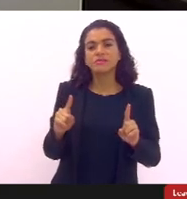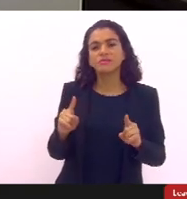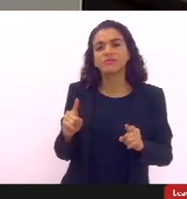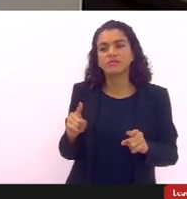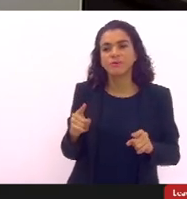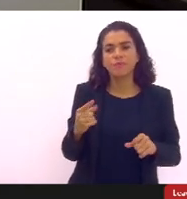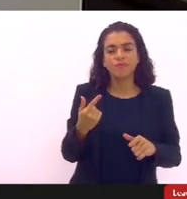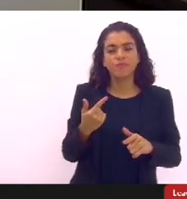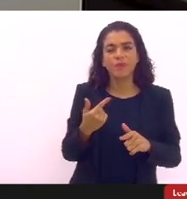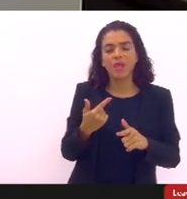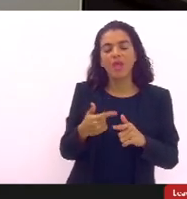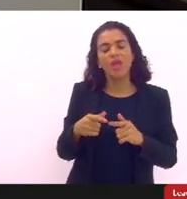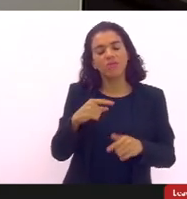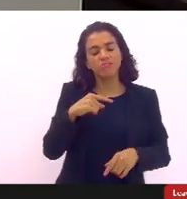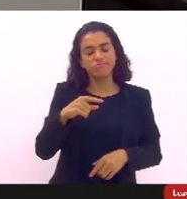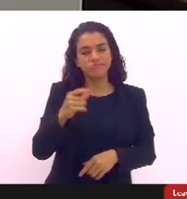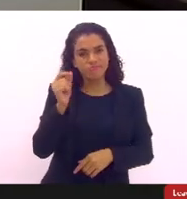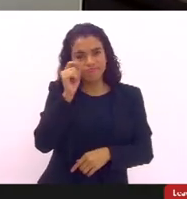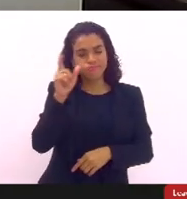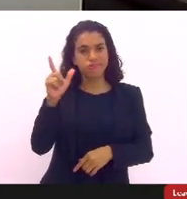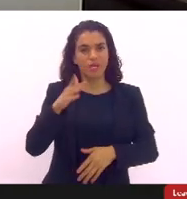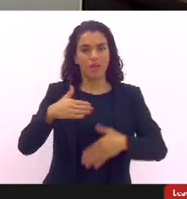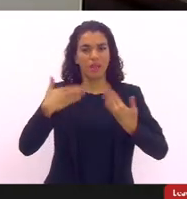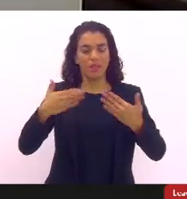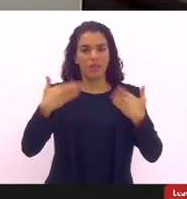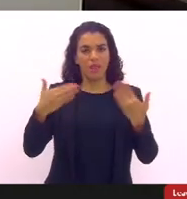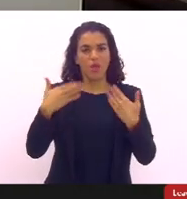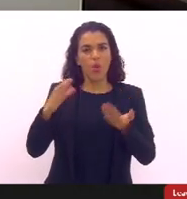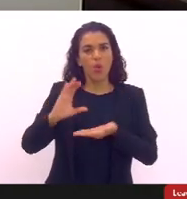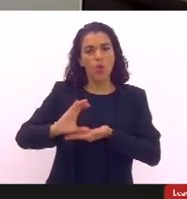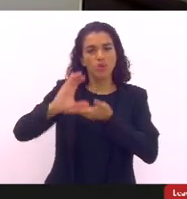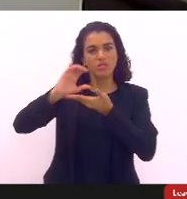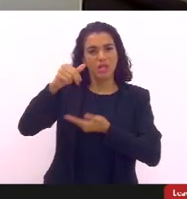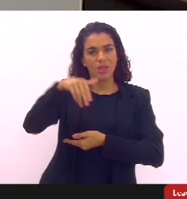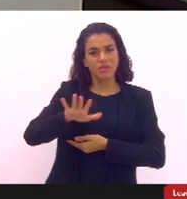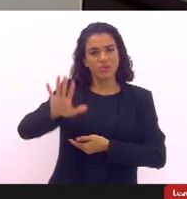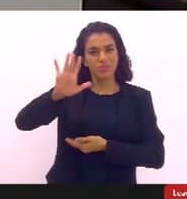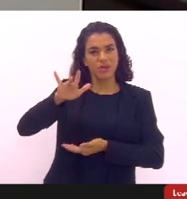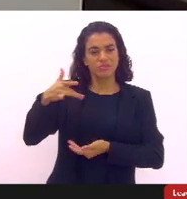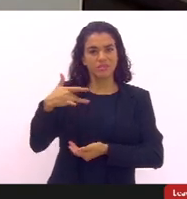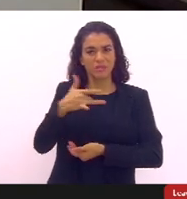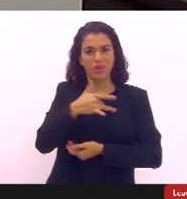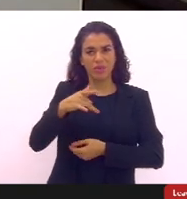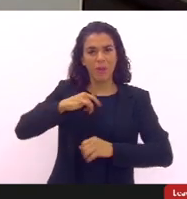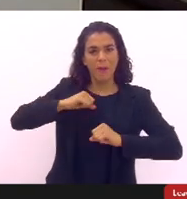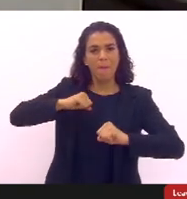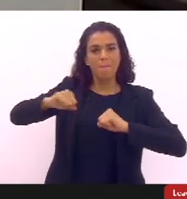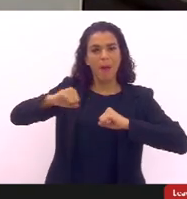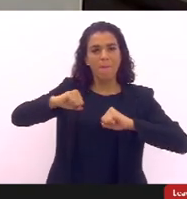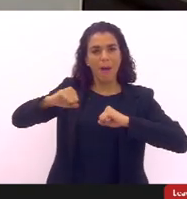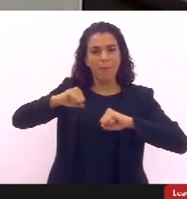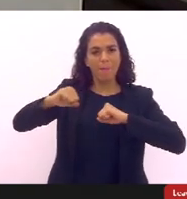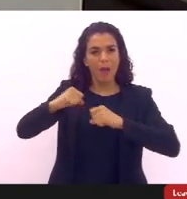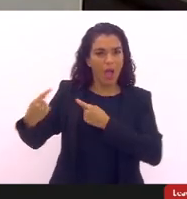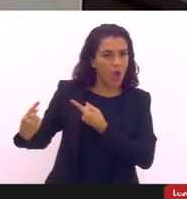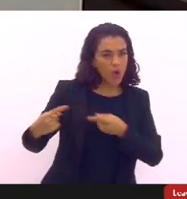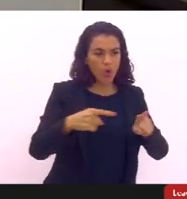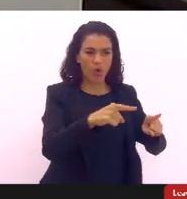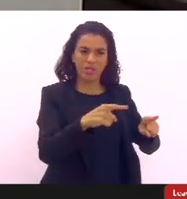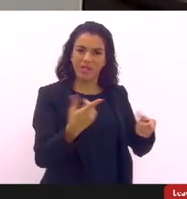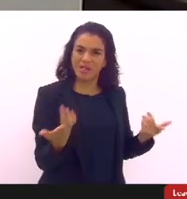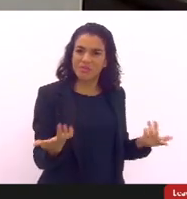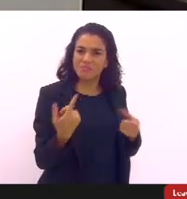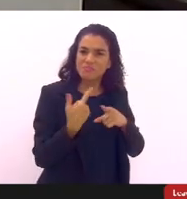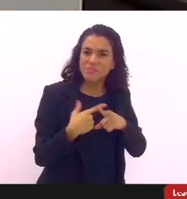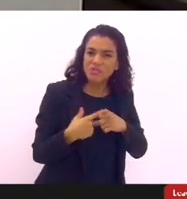não, até me causa espanto o Conselho Estadual de Saúde ter feito uma manifestação contrária a isso, honestamente,